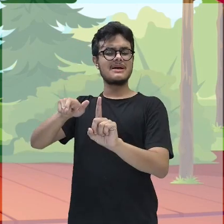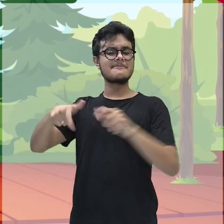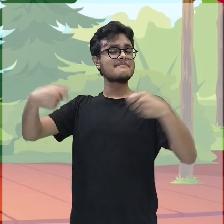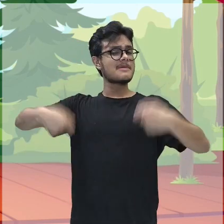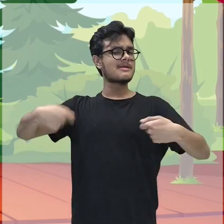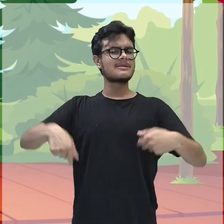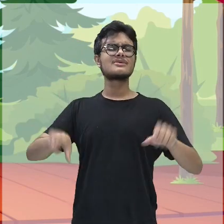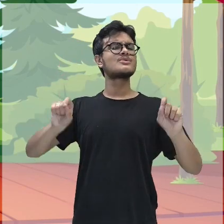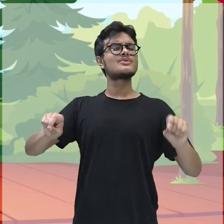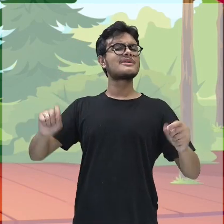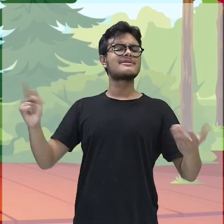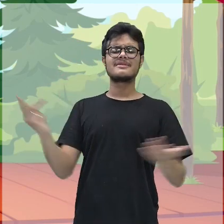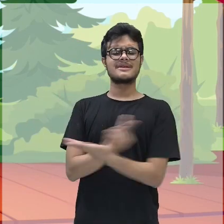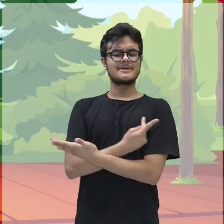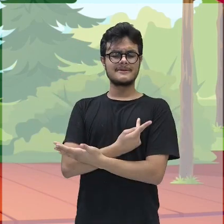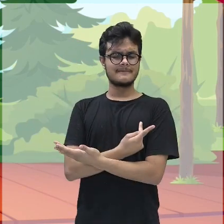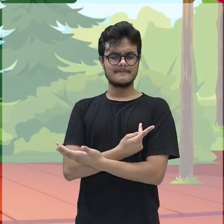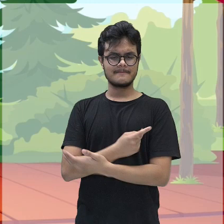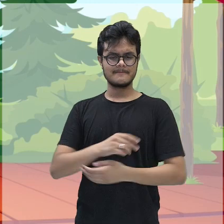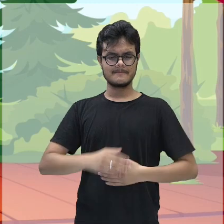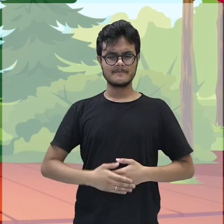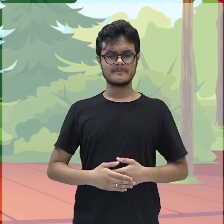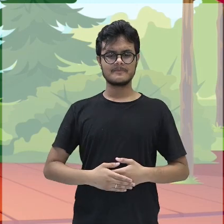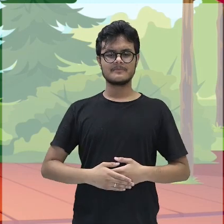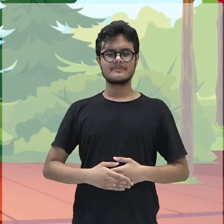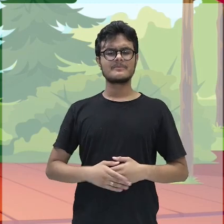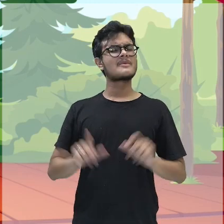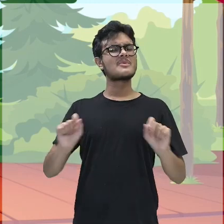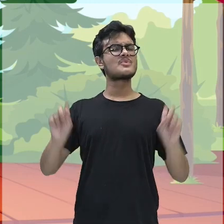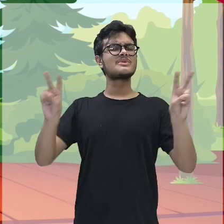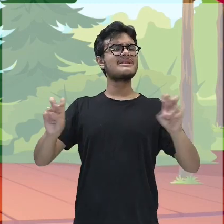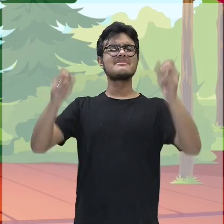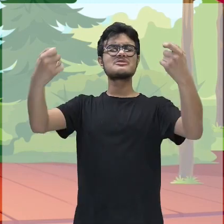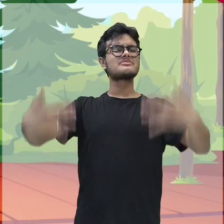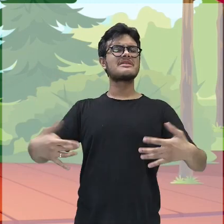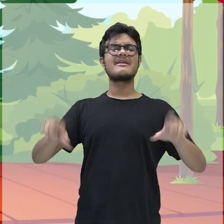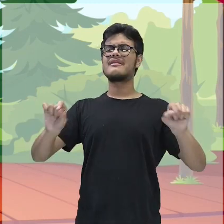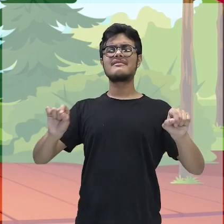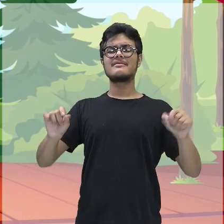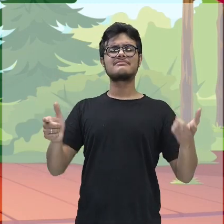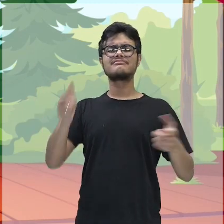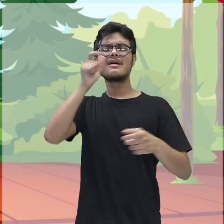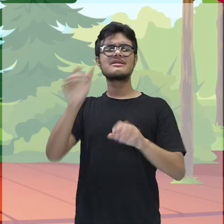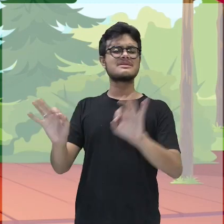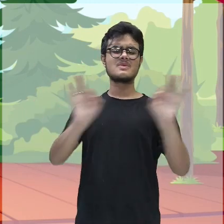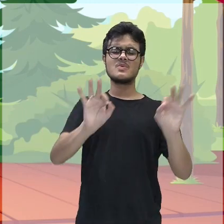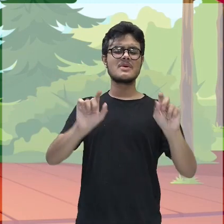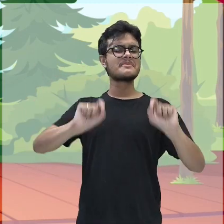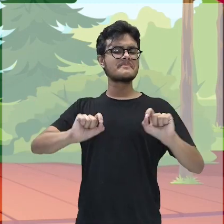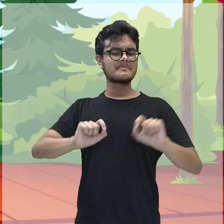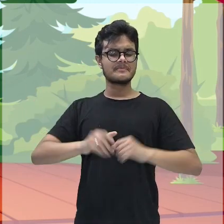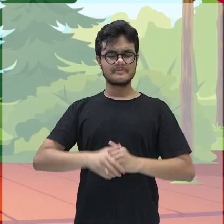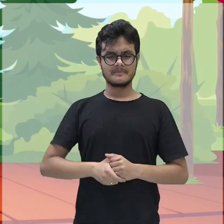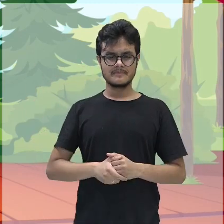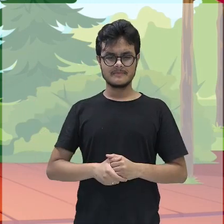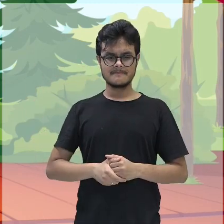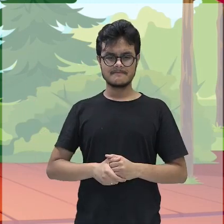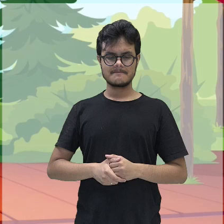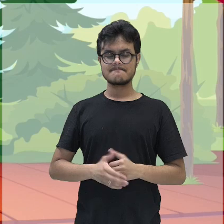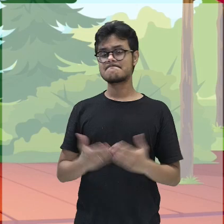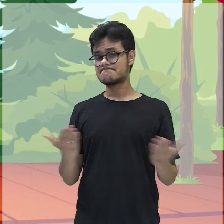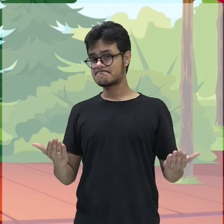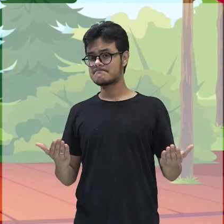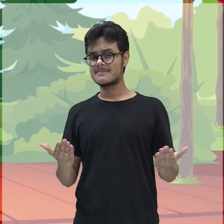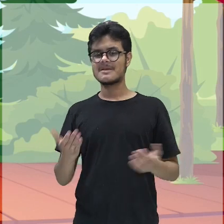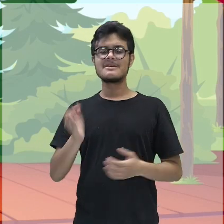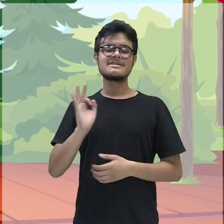vai acontecer nessa história? O que a senhora vai falar? Qual é essa peça que nós vamos assistir hoje? Vocês já estão sabendo que